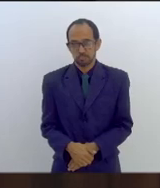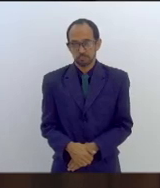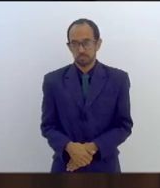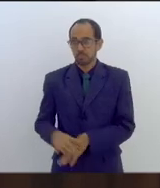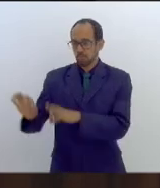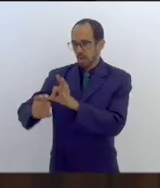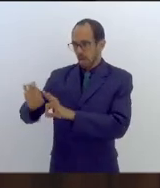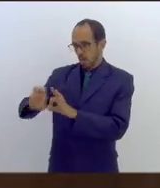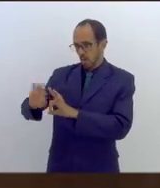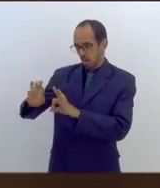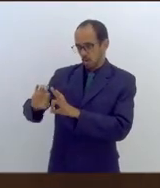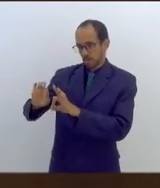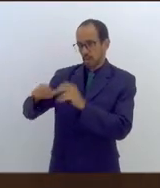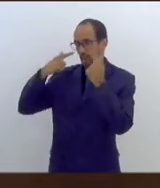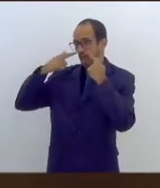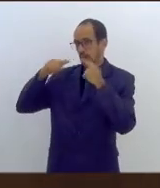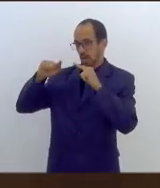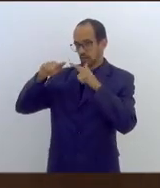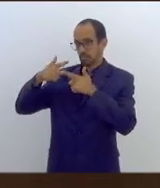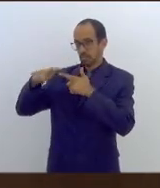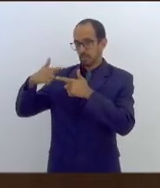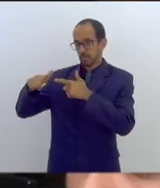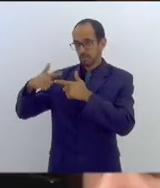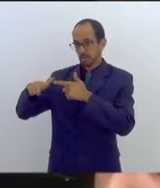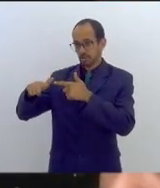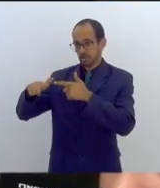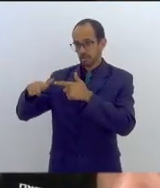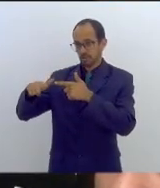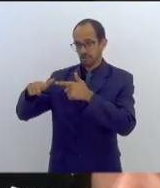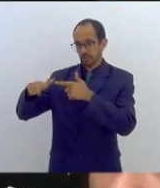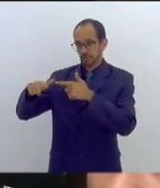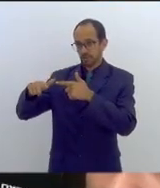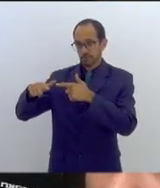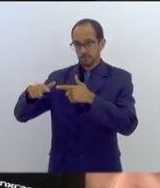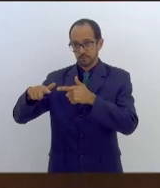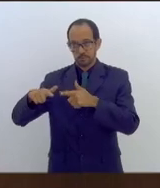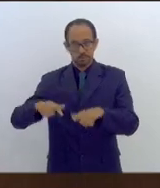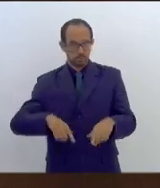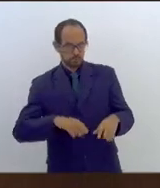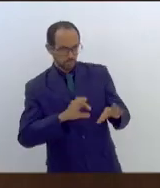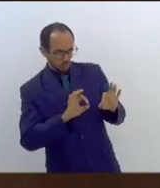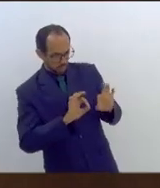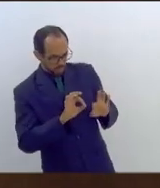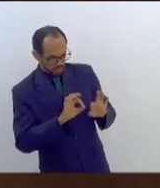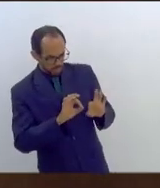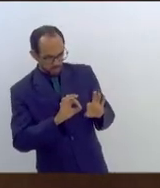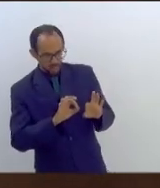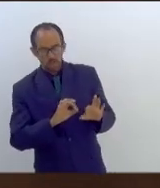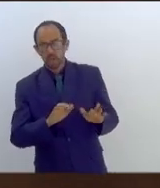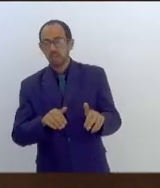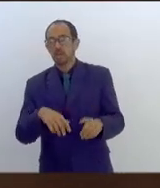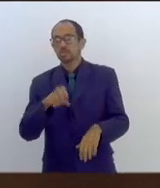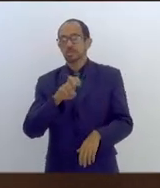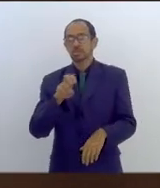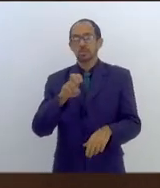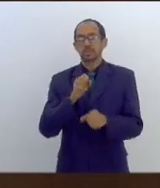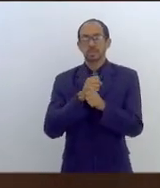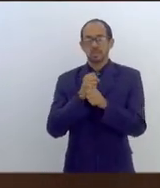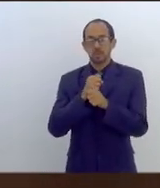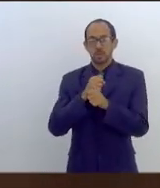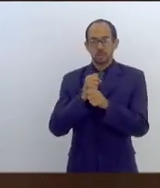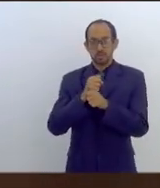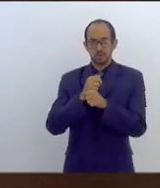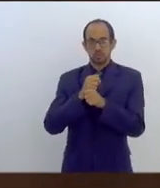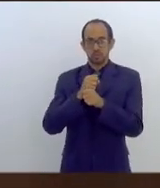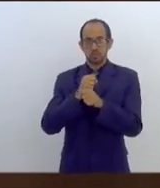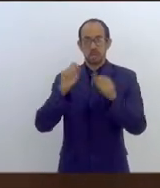Pela ordem é uma questão de alta gravidade. Questão de ordem ou pela... Olha, Vossa Excelência vai ver, 55 anos da torcida jovem do Flamengo,